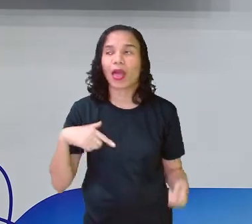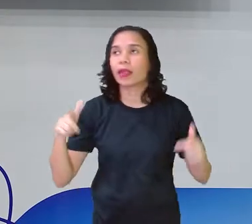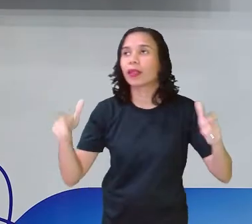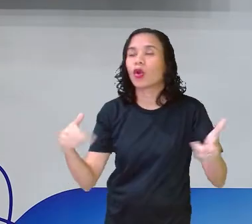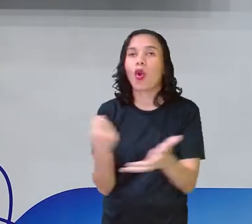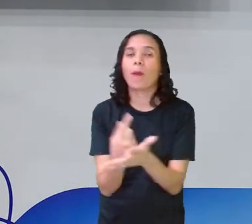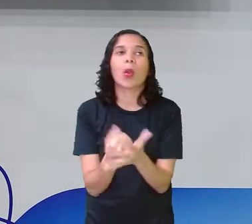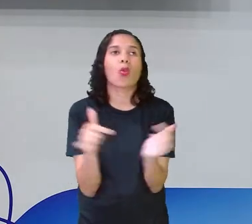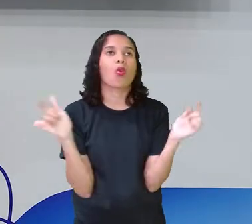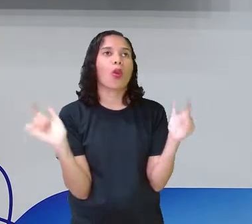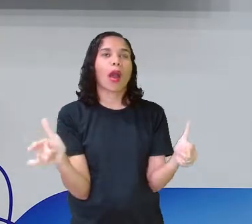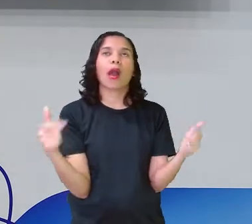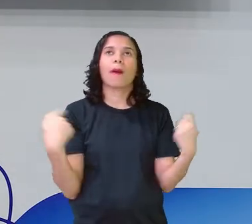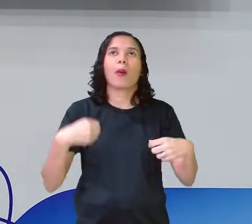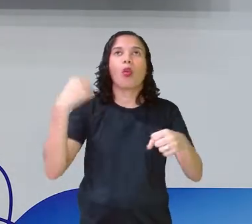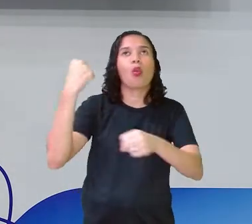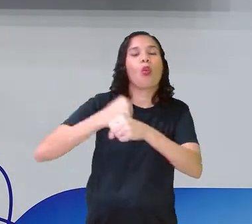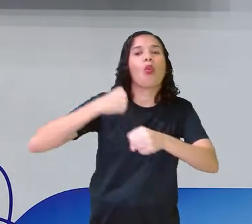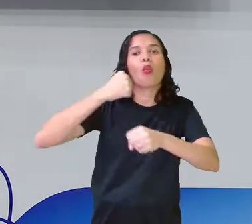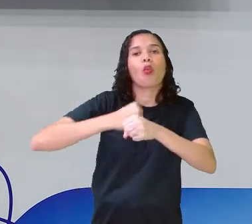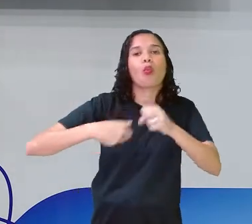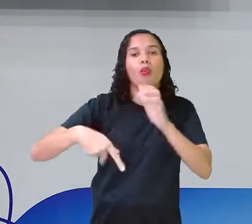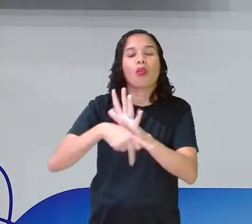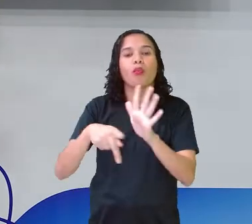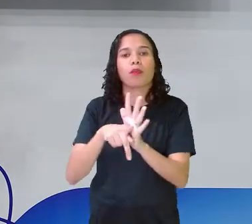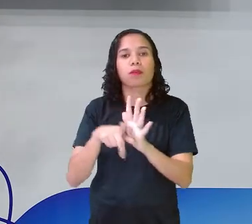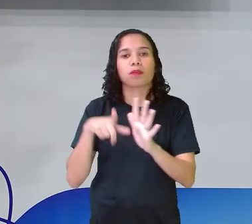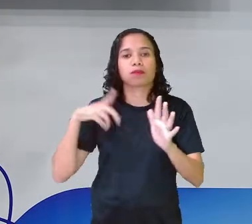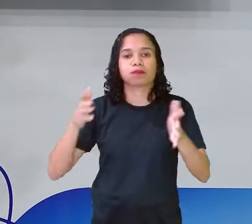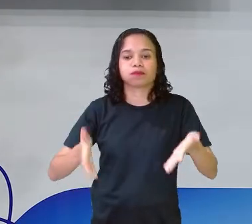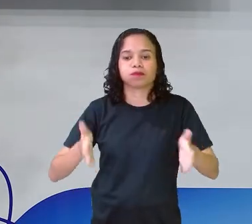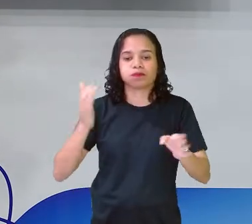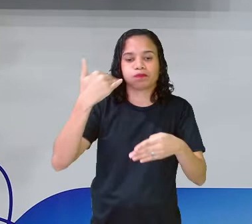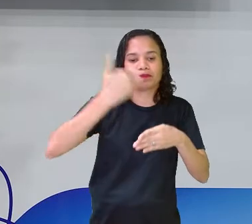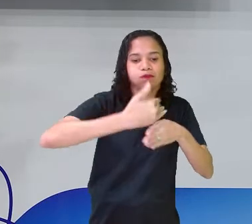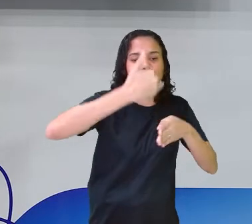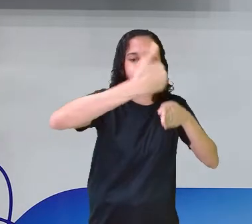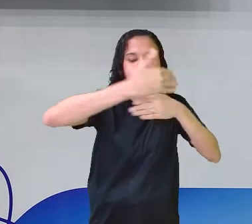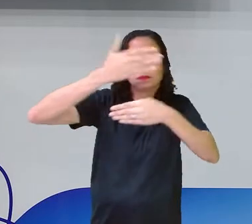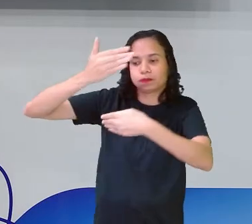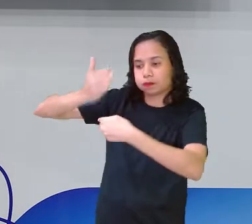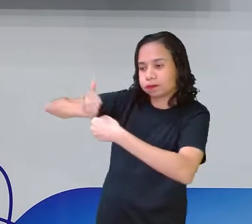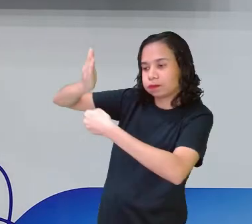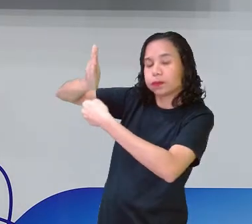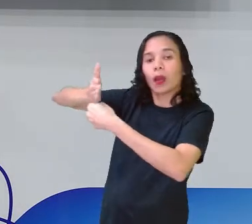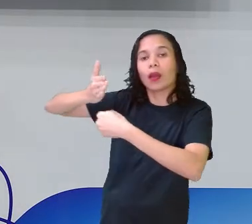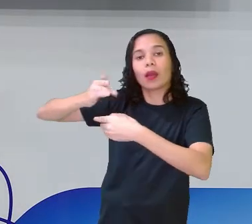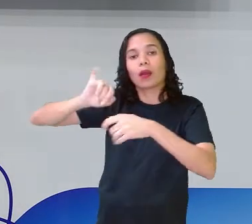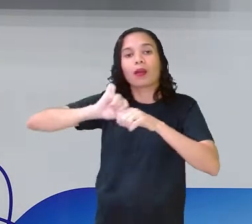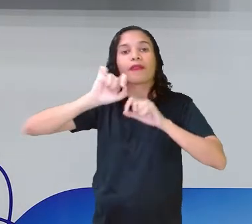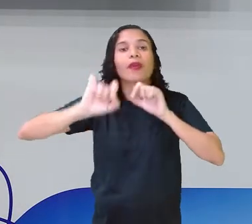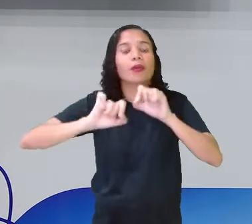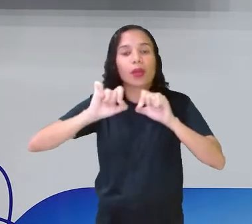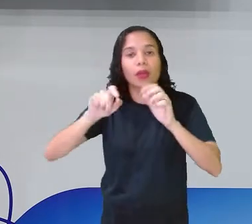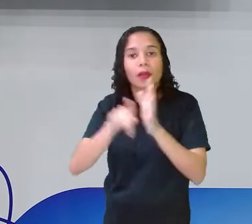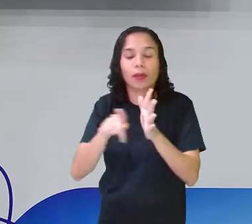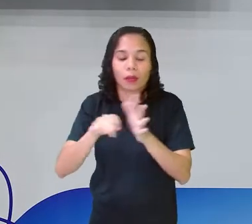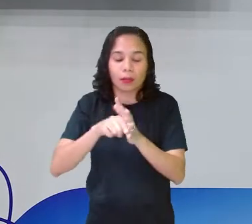terreno e preciso construir as paredes. Eu faço a